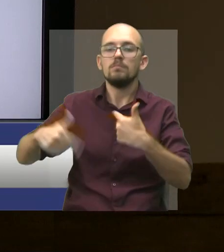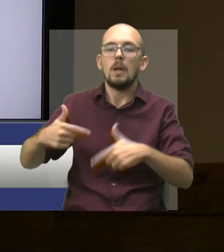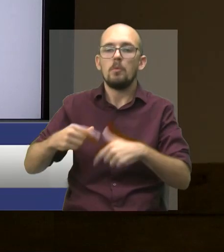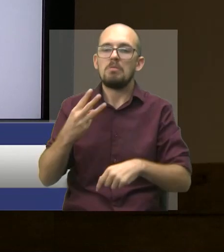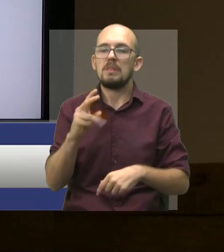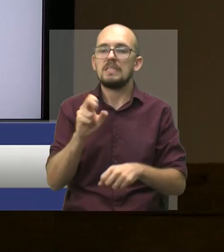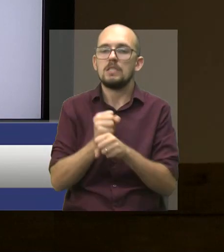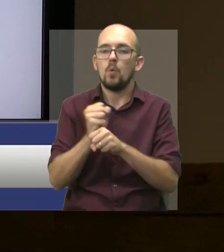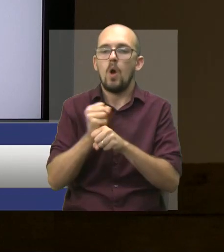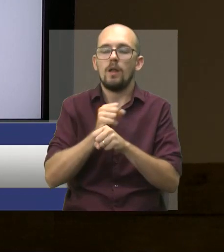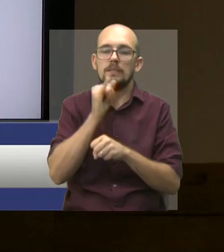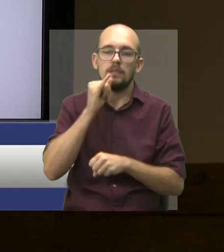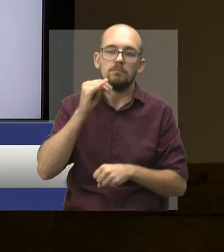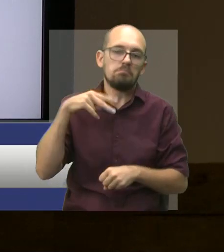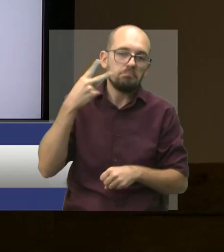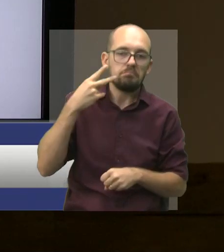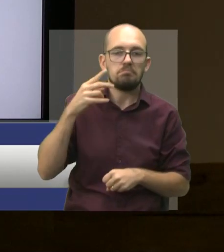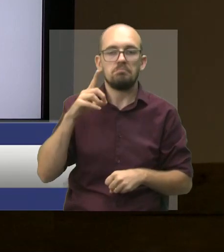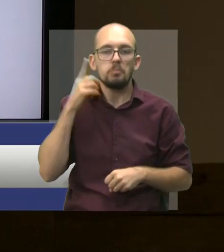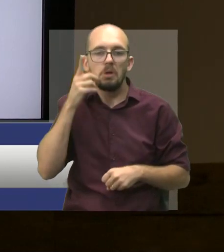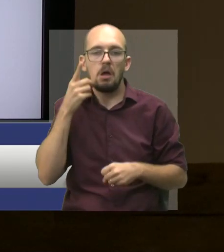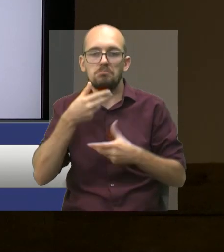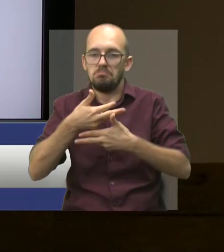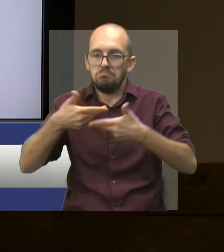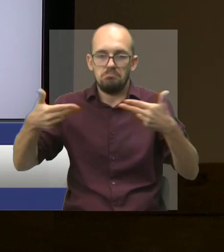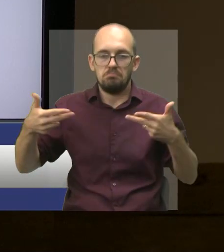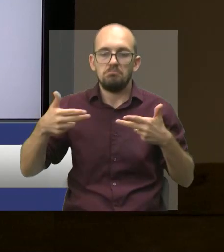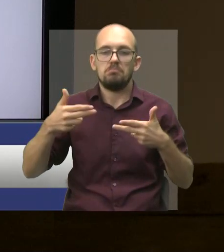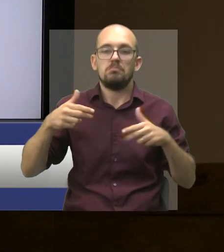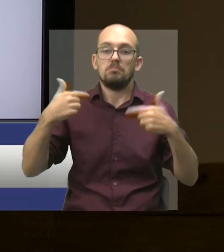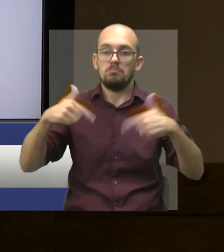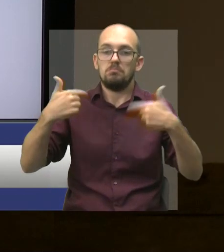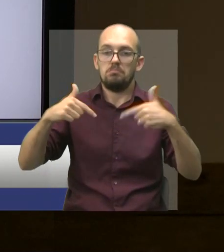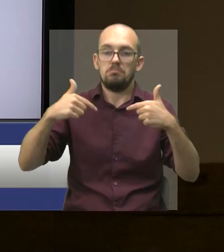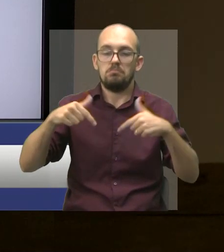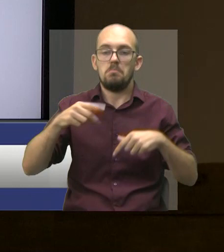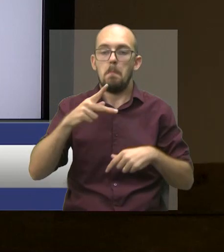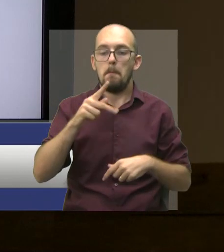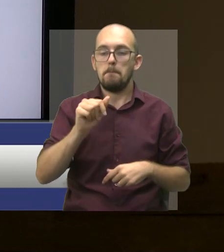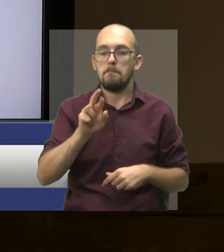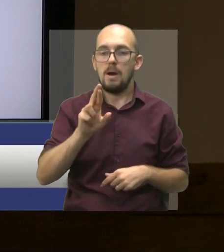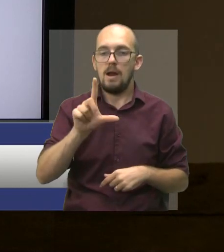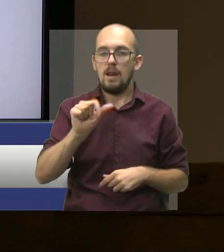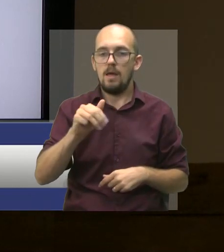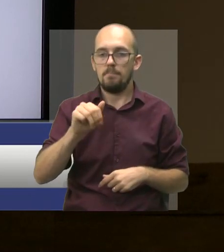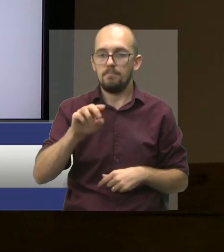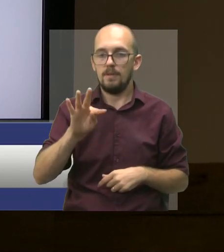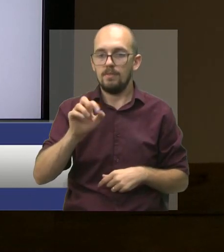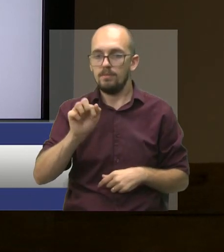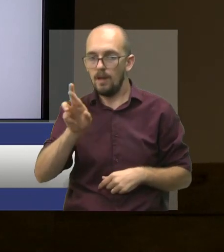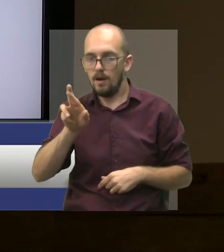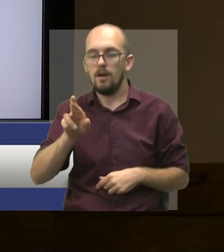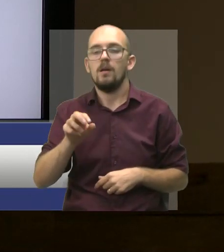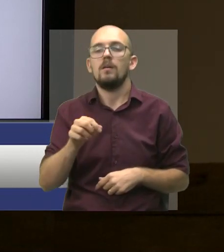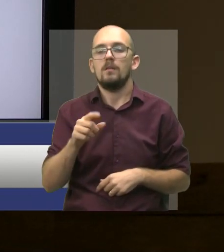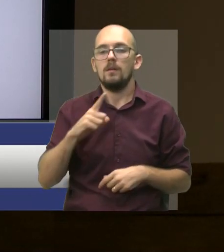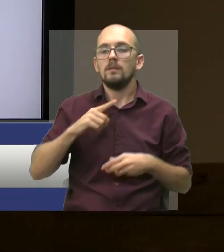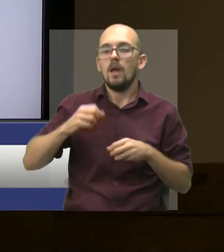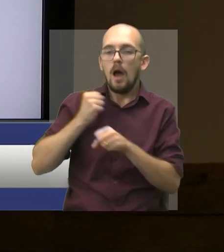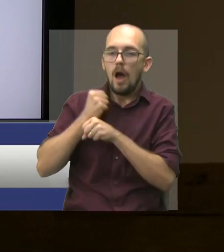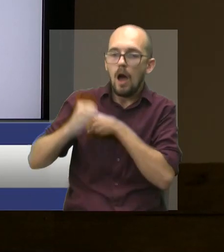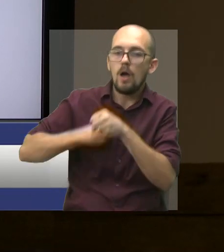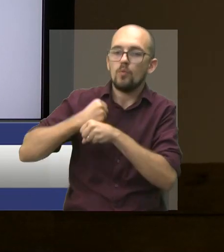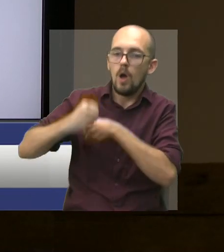como parlamentar, ele tem a renda integral da sua atividade de parlamentar. Essa proposta joga